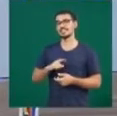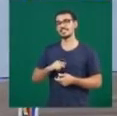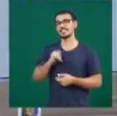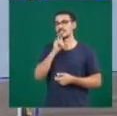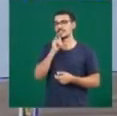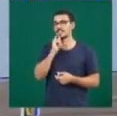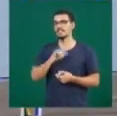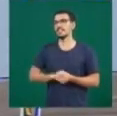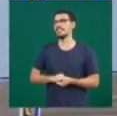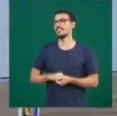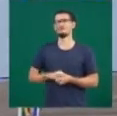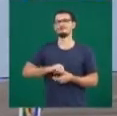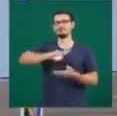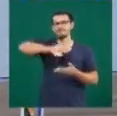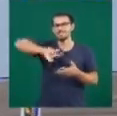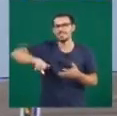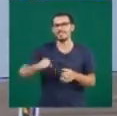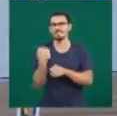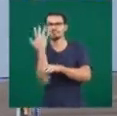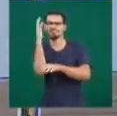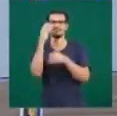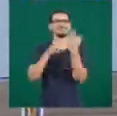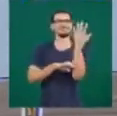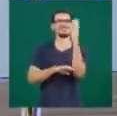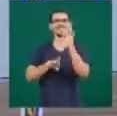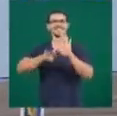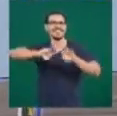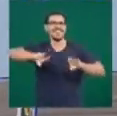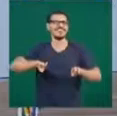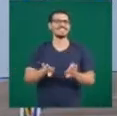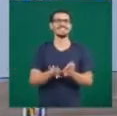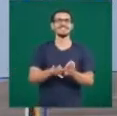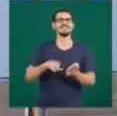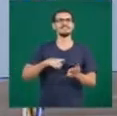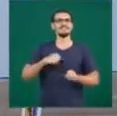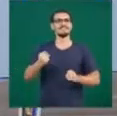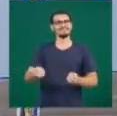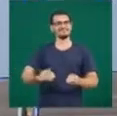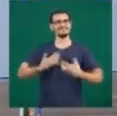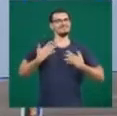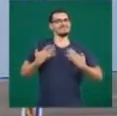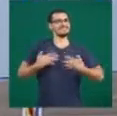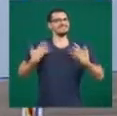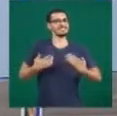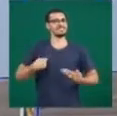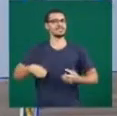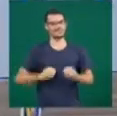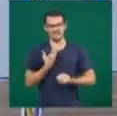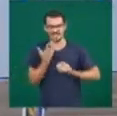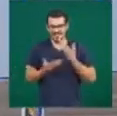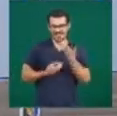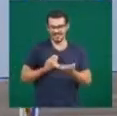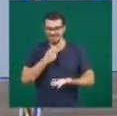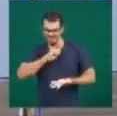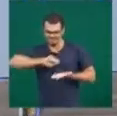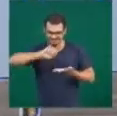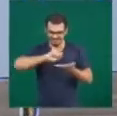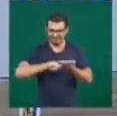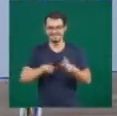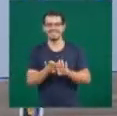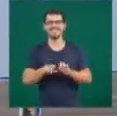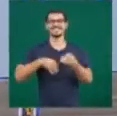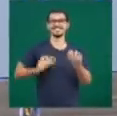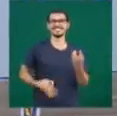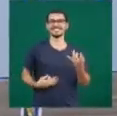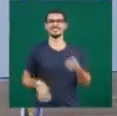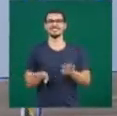de biodiversidade quanto de inspiração para a gente poder cantar, compor, né, escrever, versar, tocar o